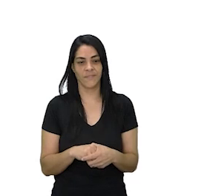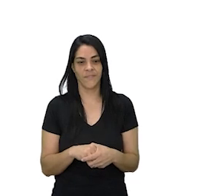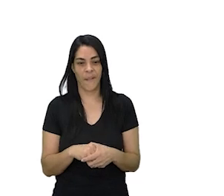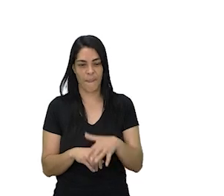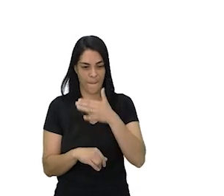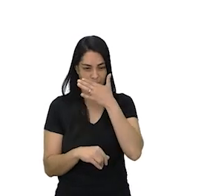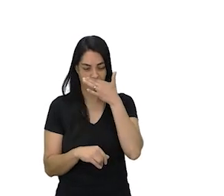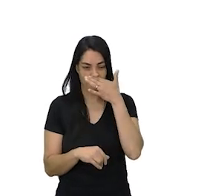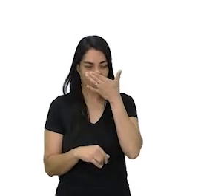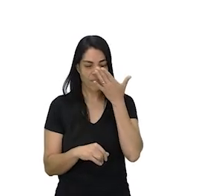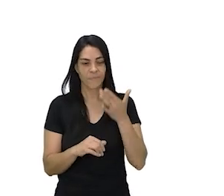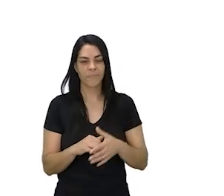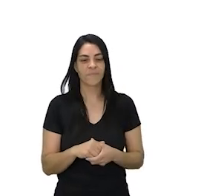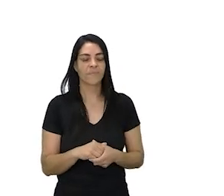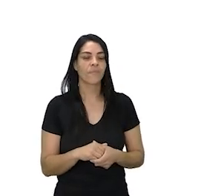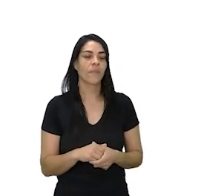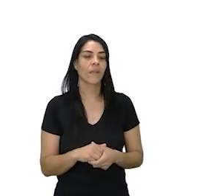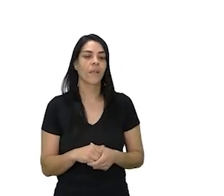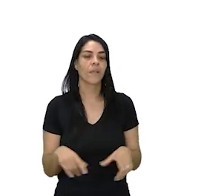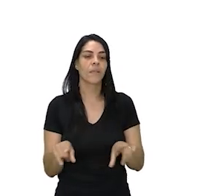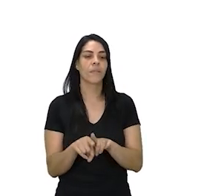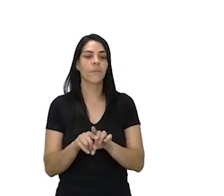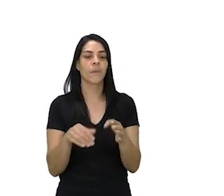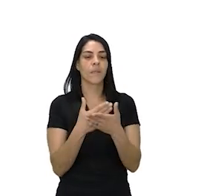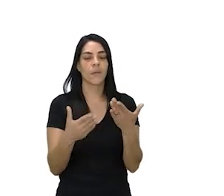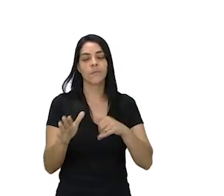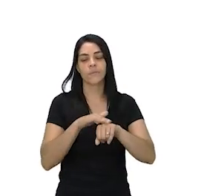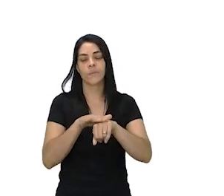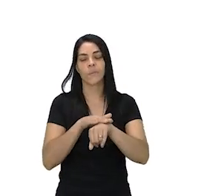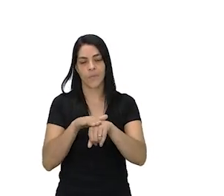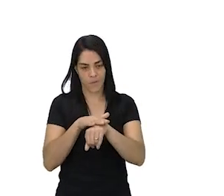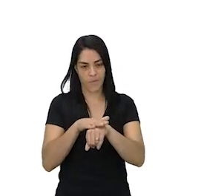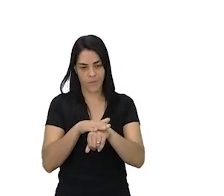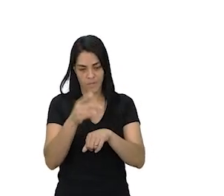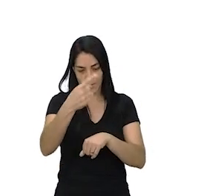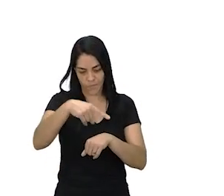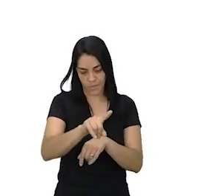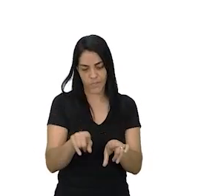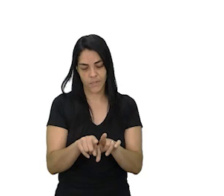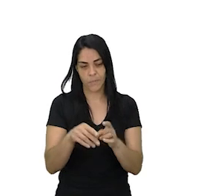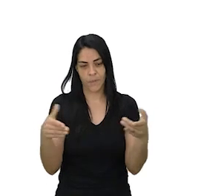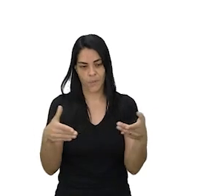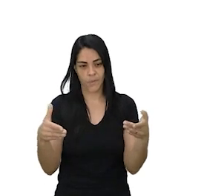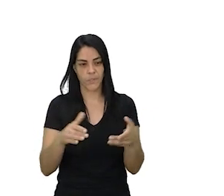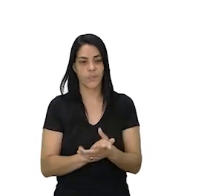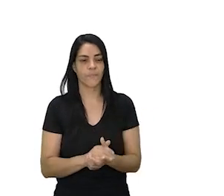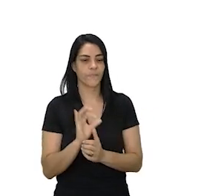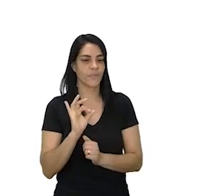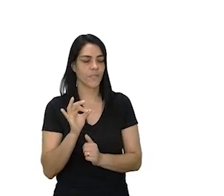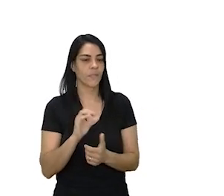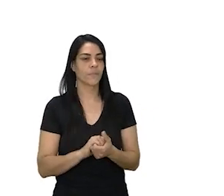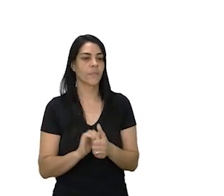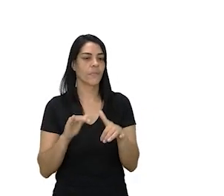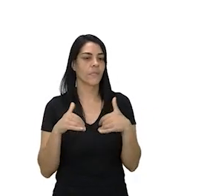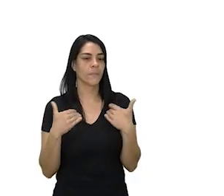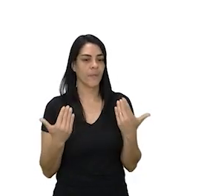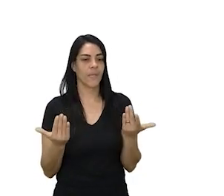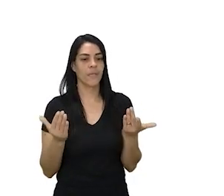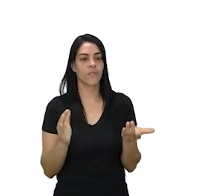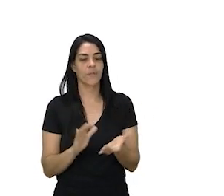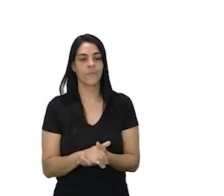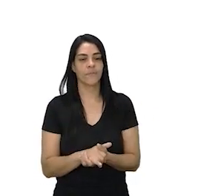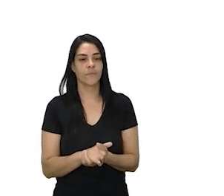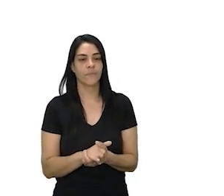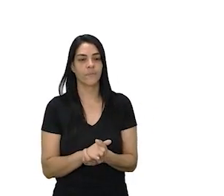dentro do mapa. E um pouquinho disso que a gente vai estar discutindo com vocês aqui hoje, tá? Então, para a gente